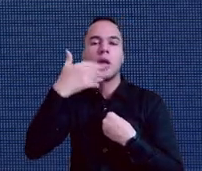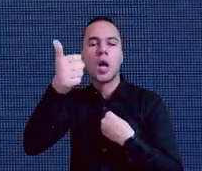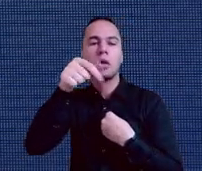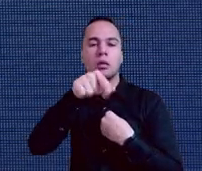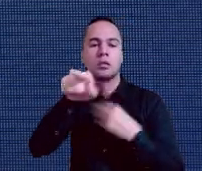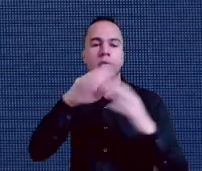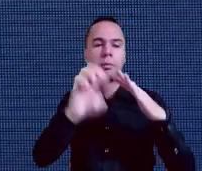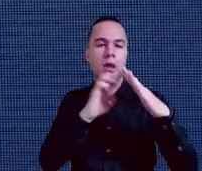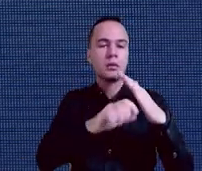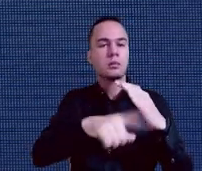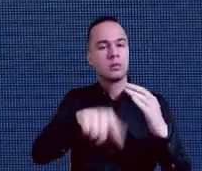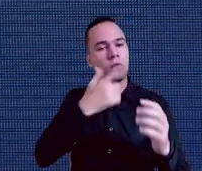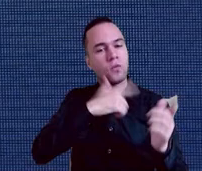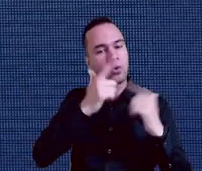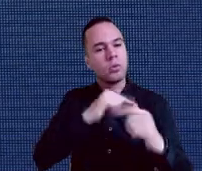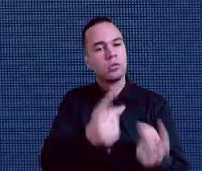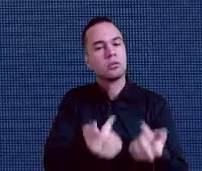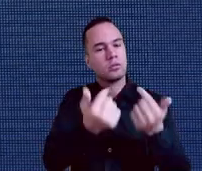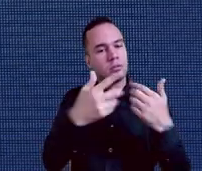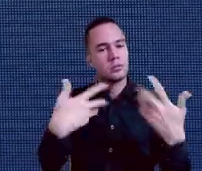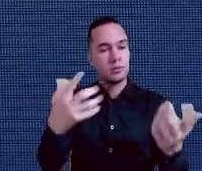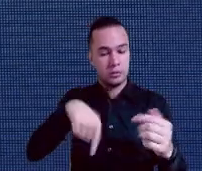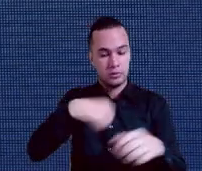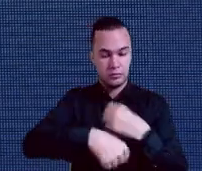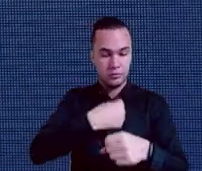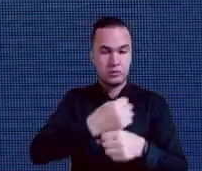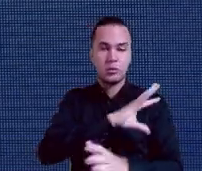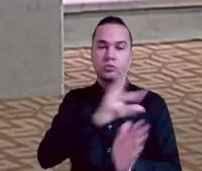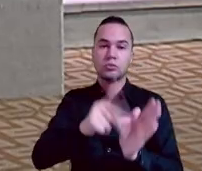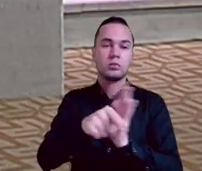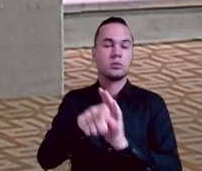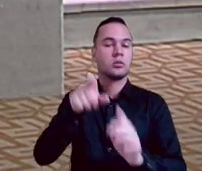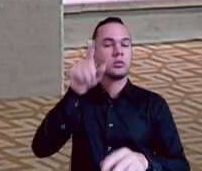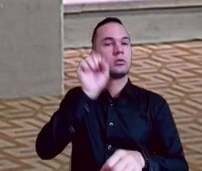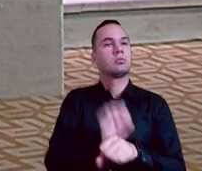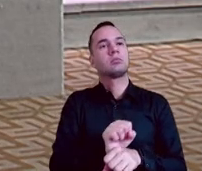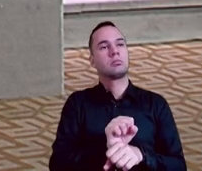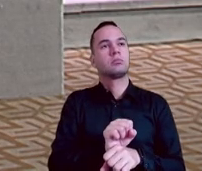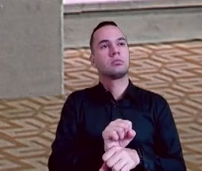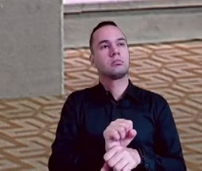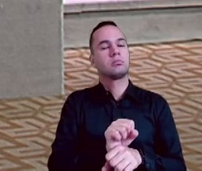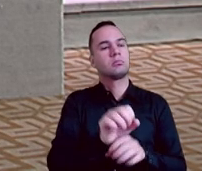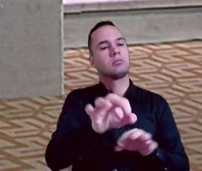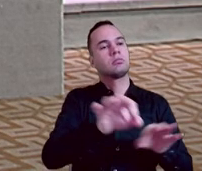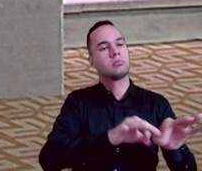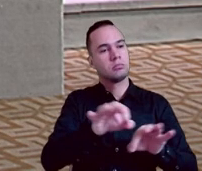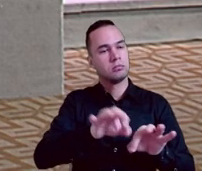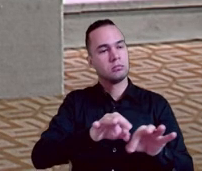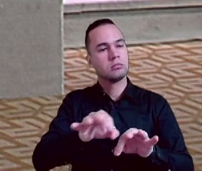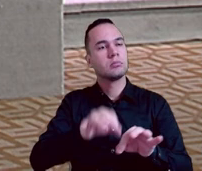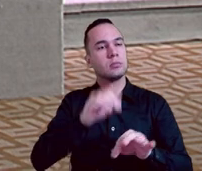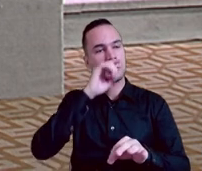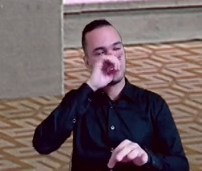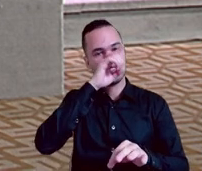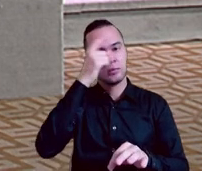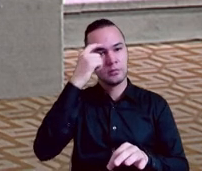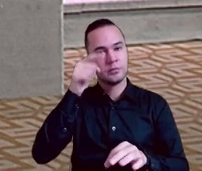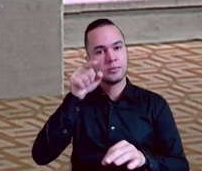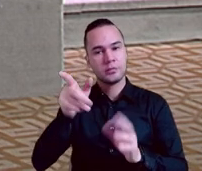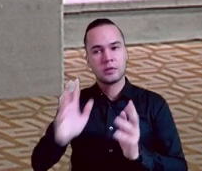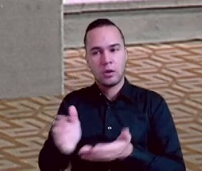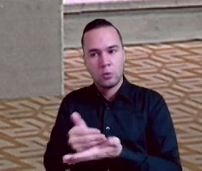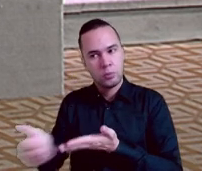a gente conseguir investir Então esse ano tá todo mundo sentado reativando de euflow reativando as estratégias que a gente já conhece